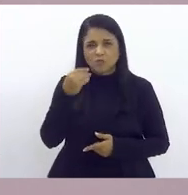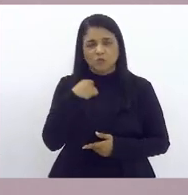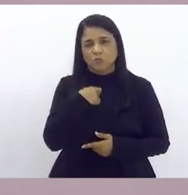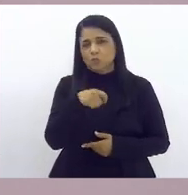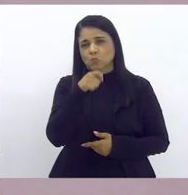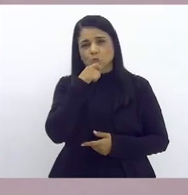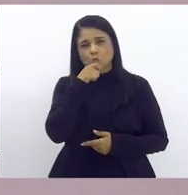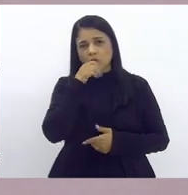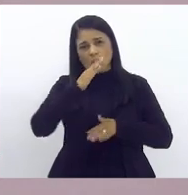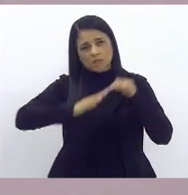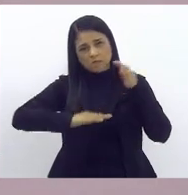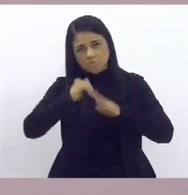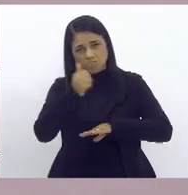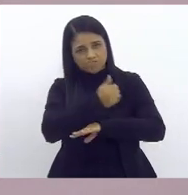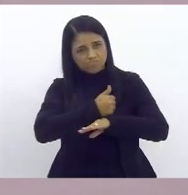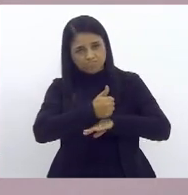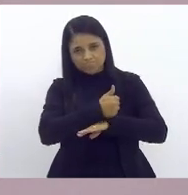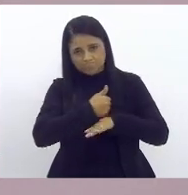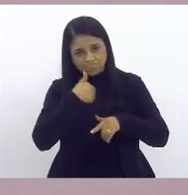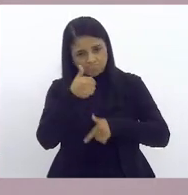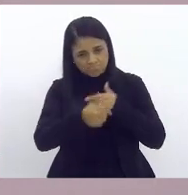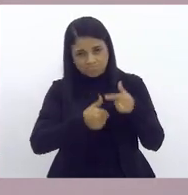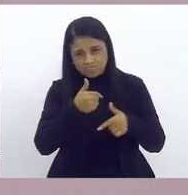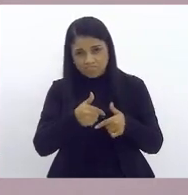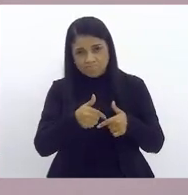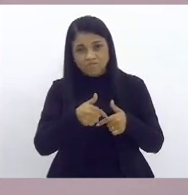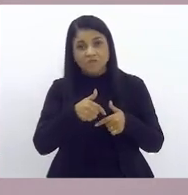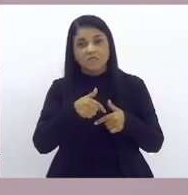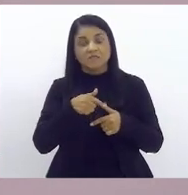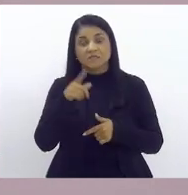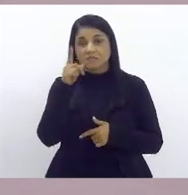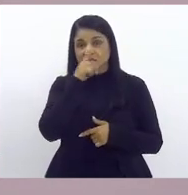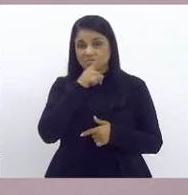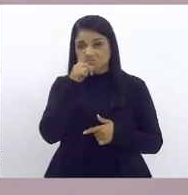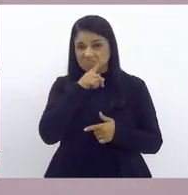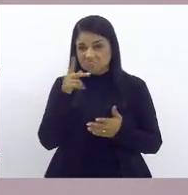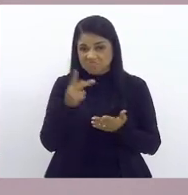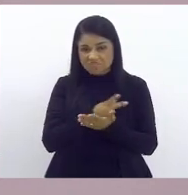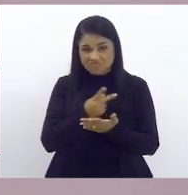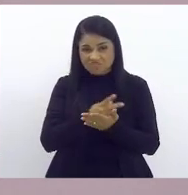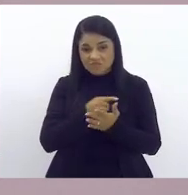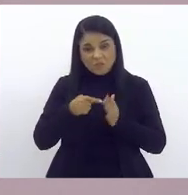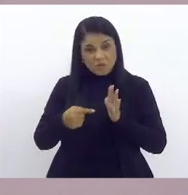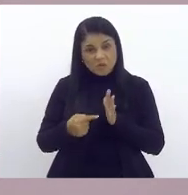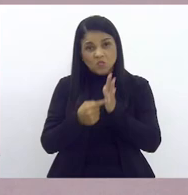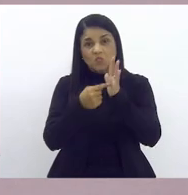trabalho. E esse erro foi alertado por vários fóruns de educação infantil,